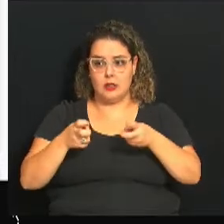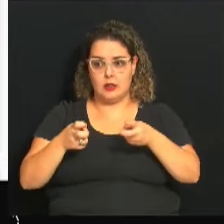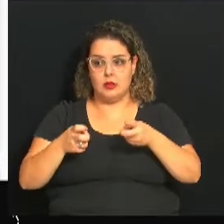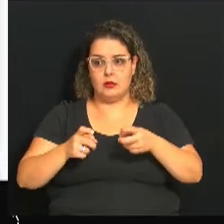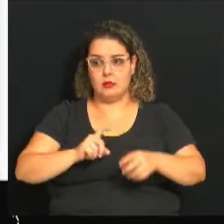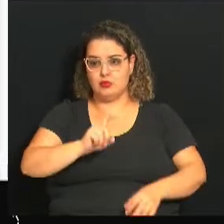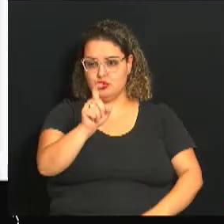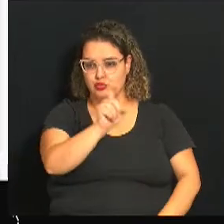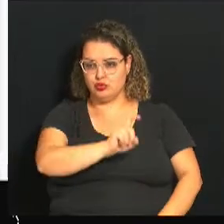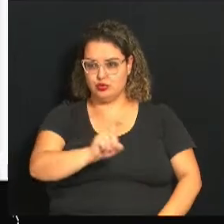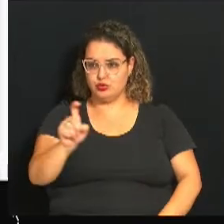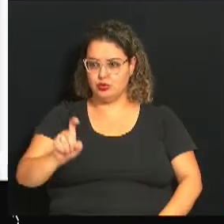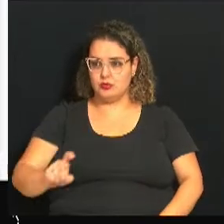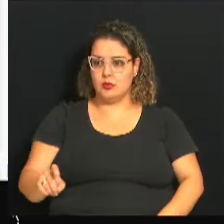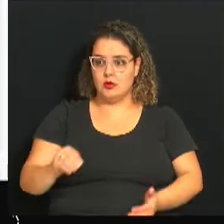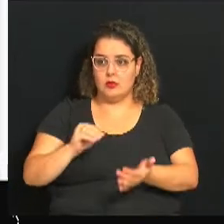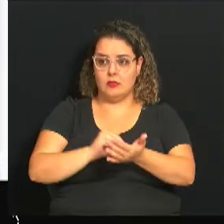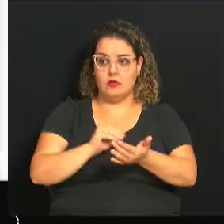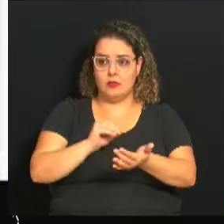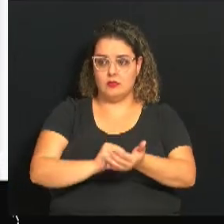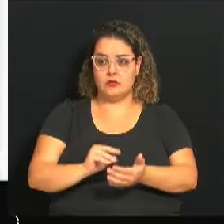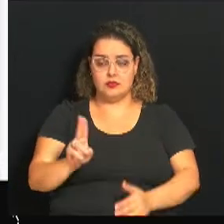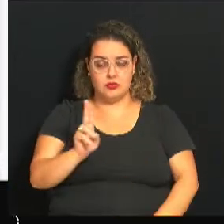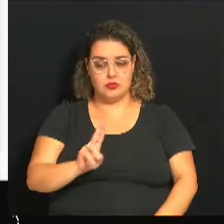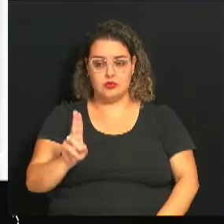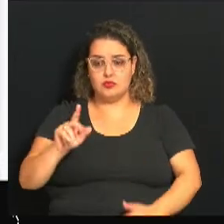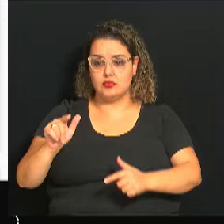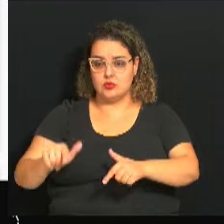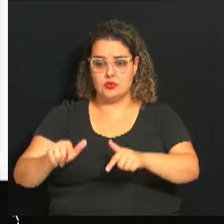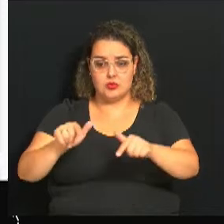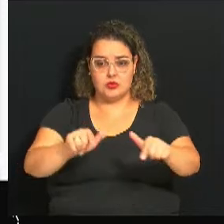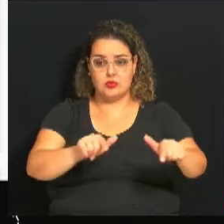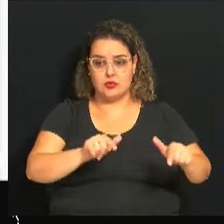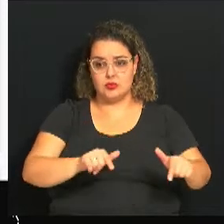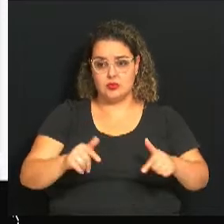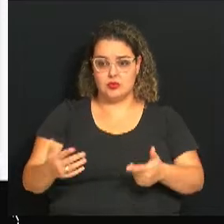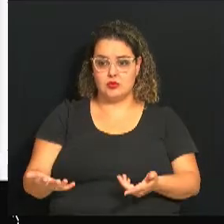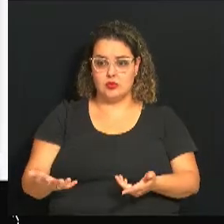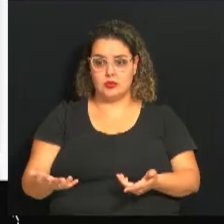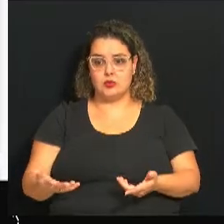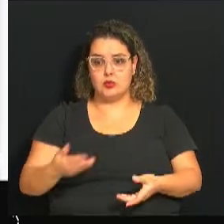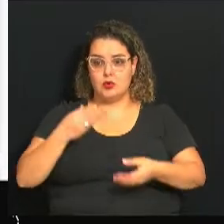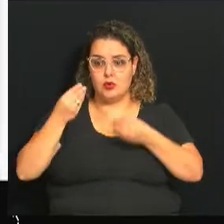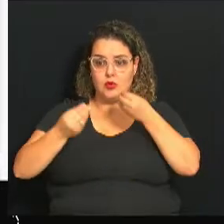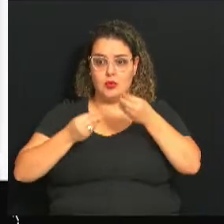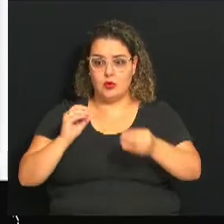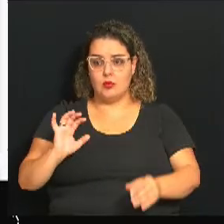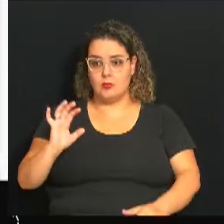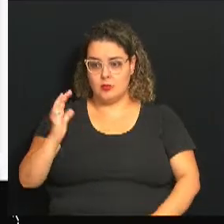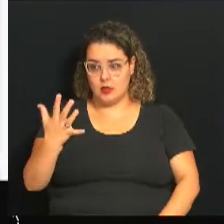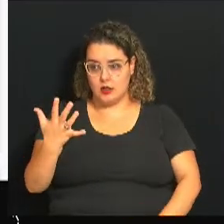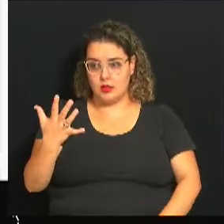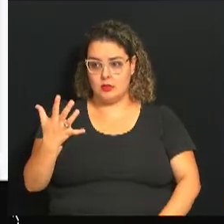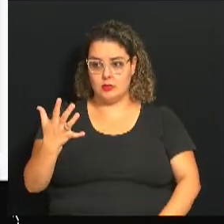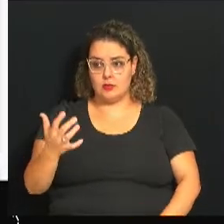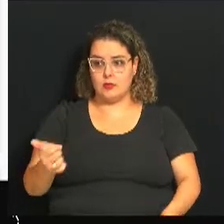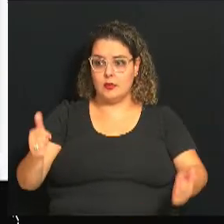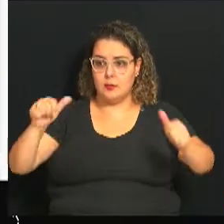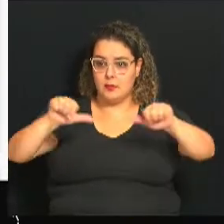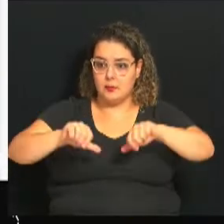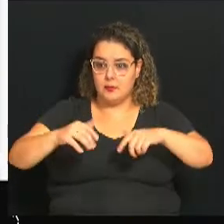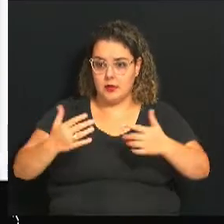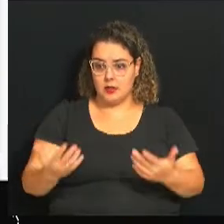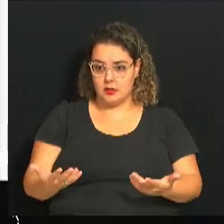pichação, tem uma falta de utilização desses espaços. Então, como a gente enfrentar esses desafios de degradação em torno